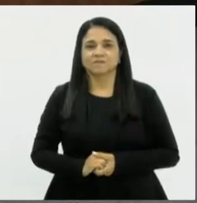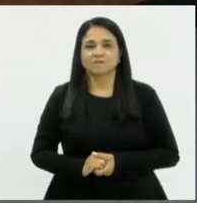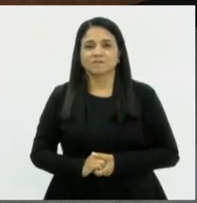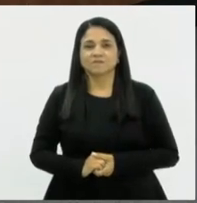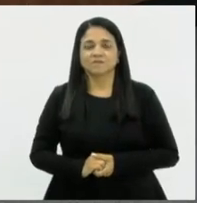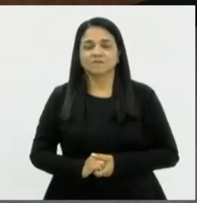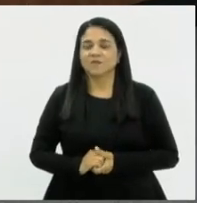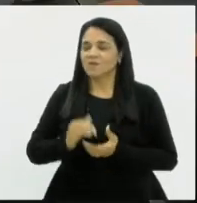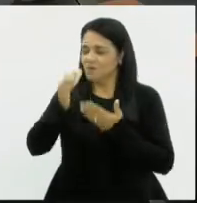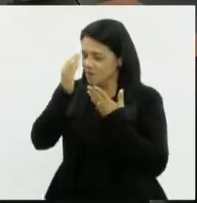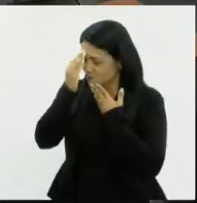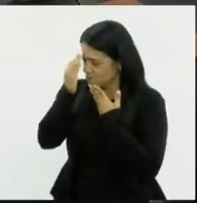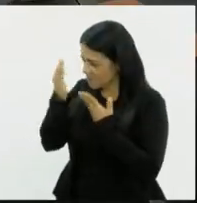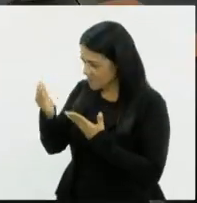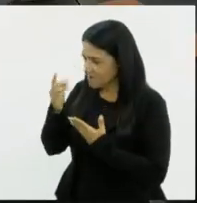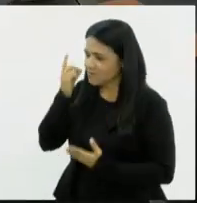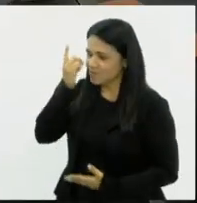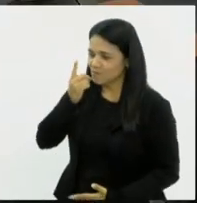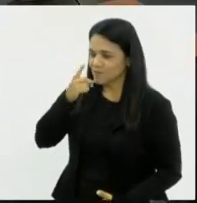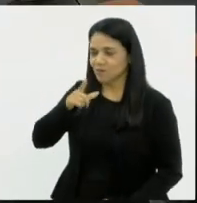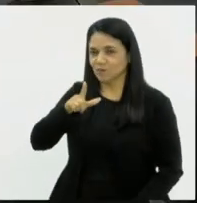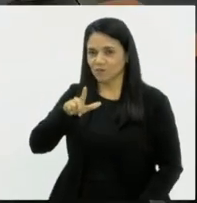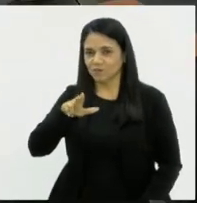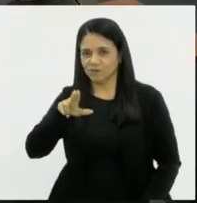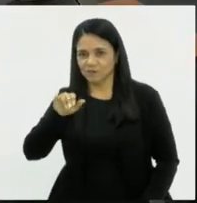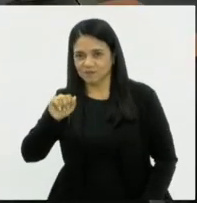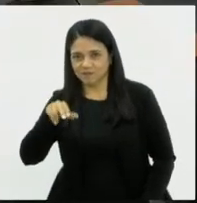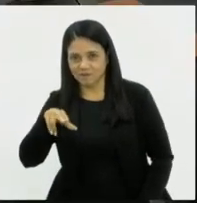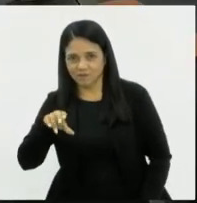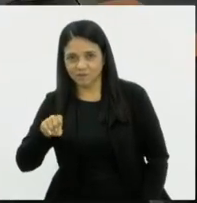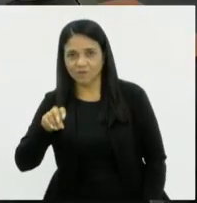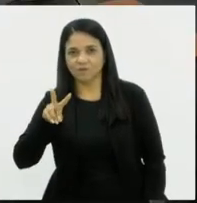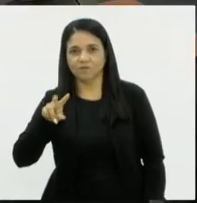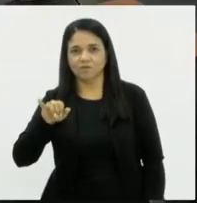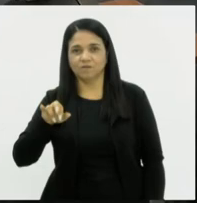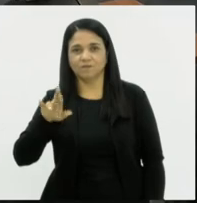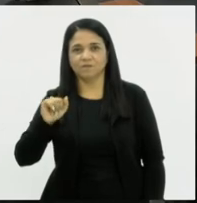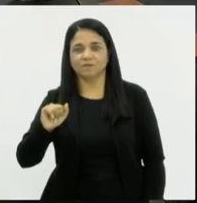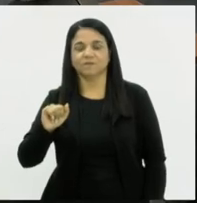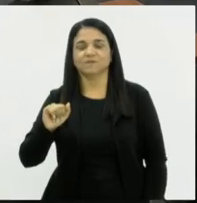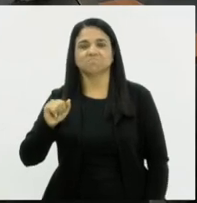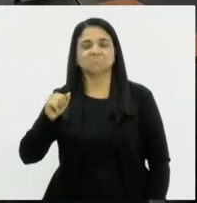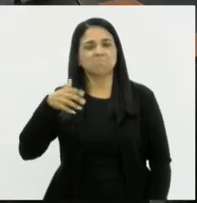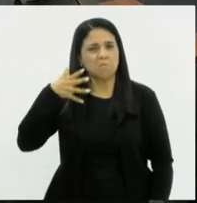Muito obrigado, meu deputado Luciano Vieira, pelas palavras, tá? É isso que a gente